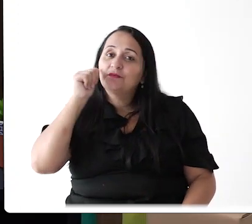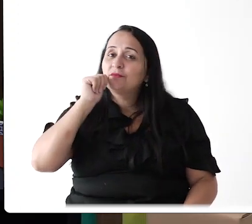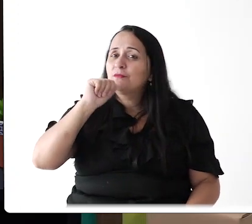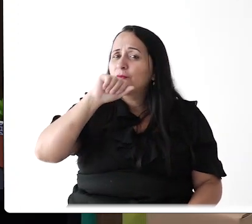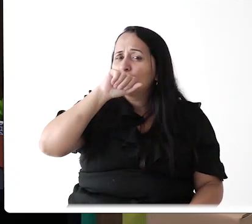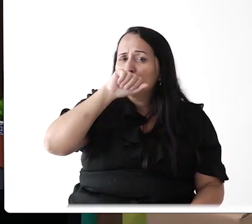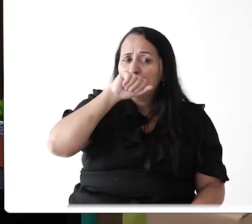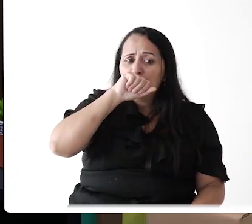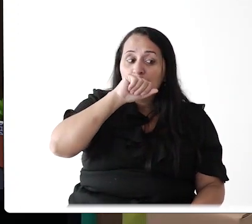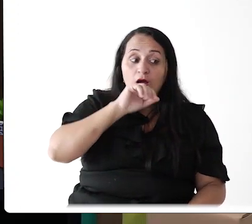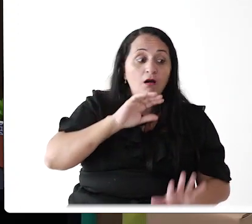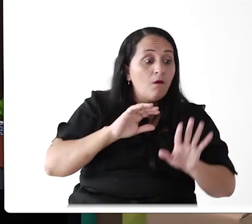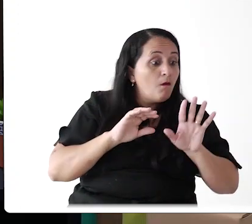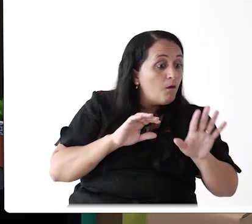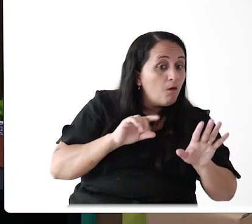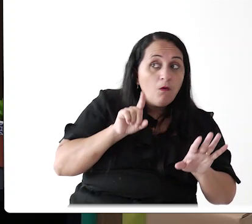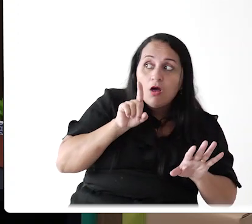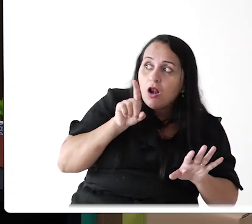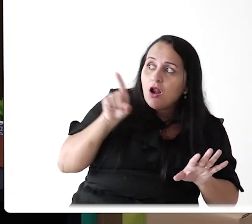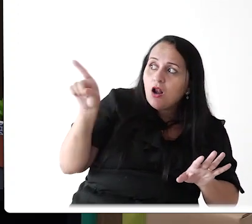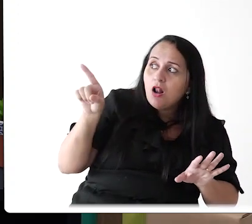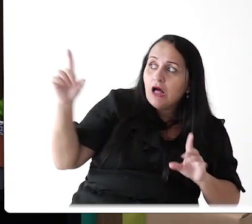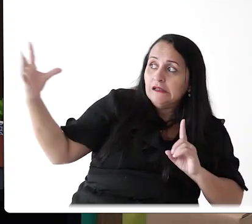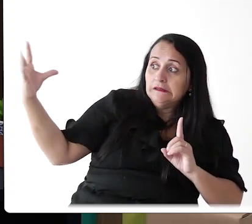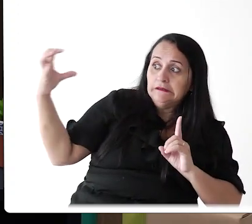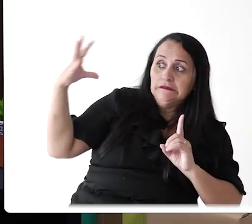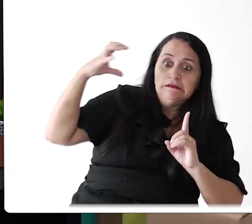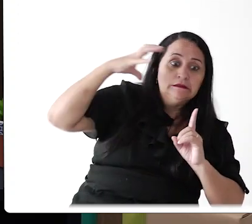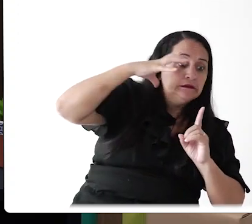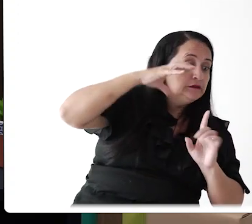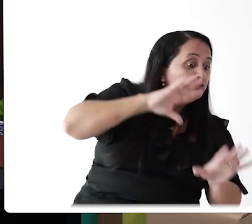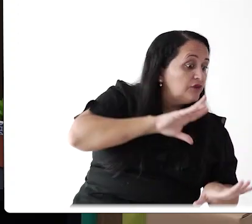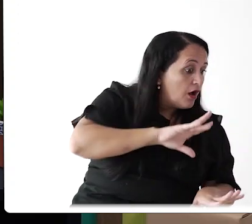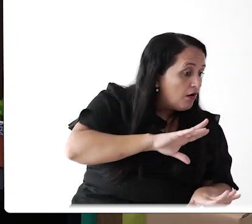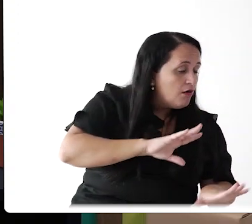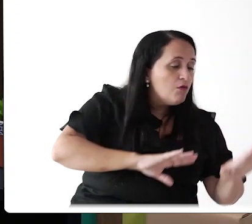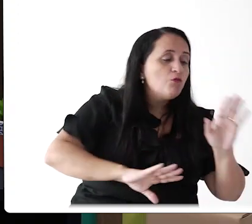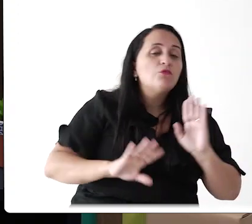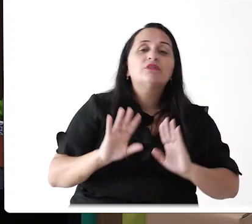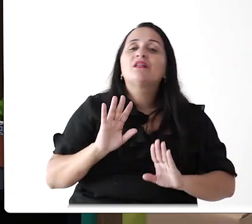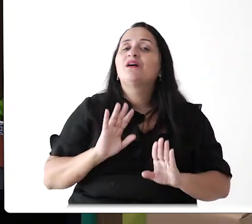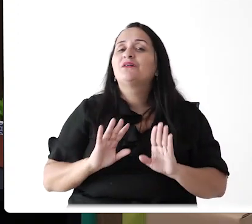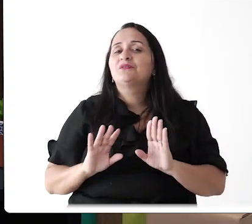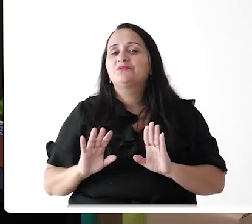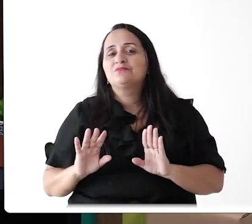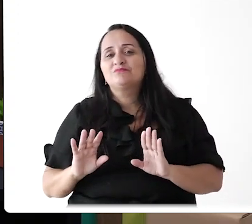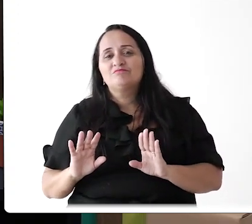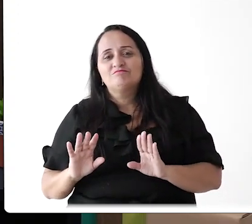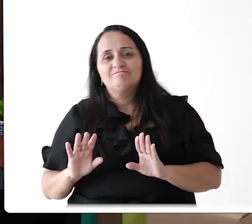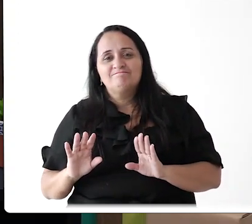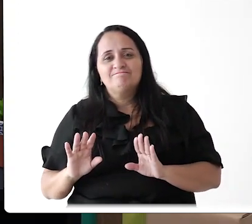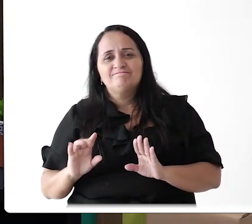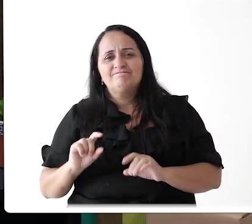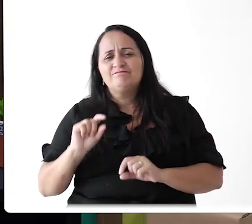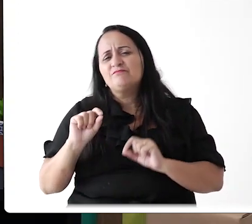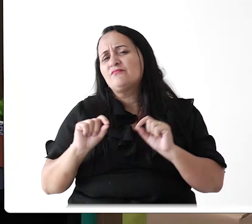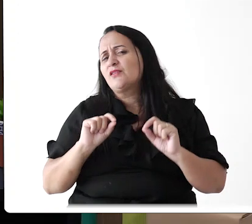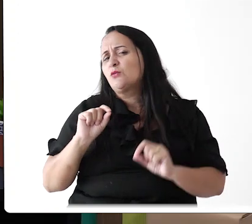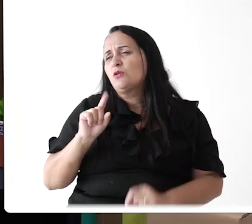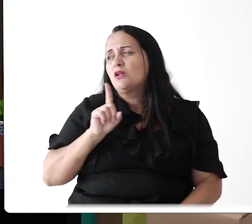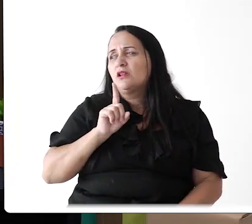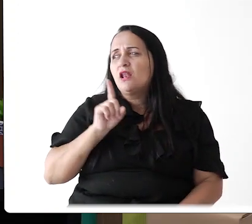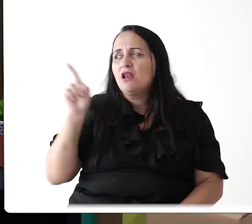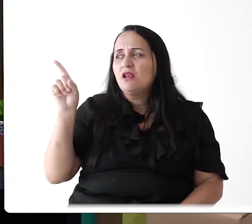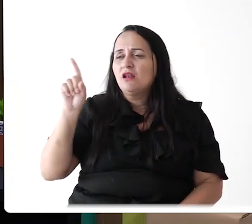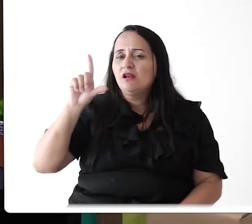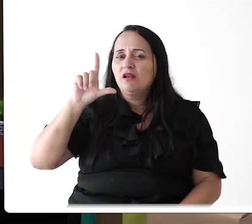para o filhote que lá, em algum lugar de onde eles estavam, estava vindo um predador. Então,